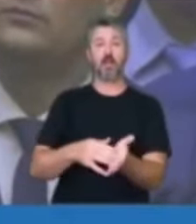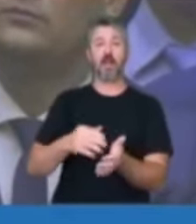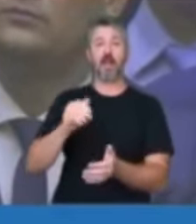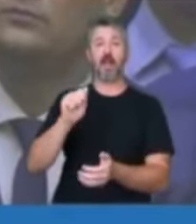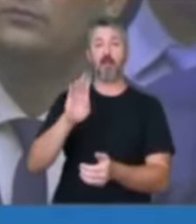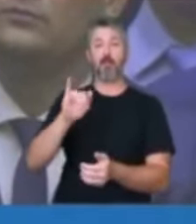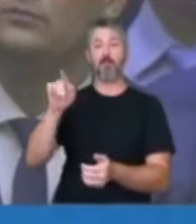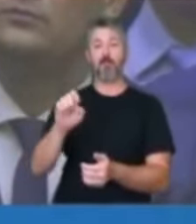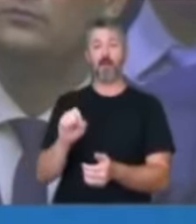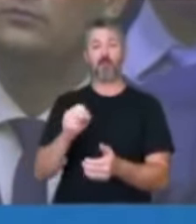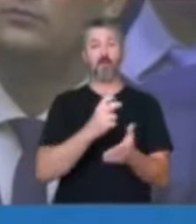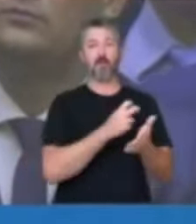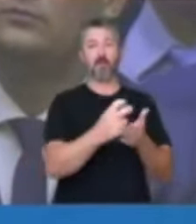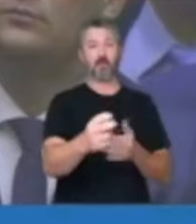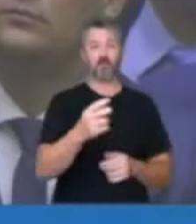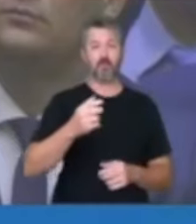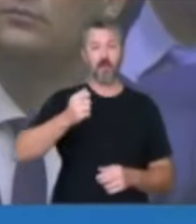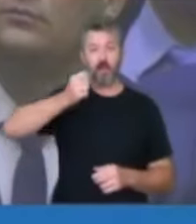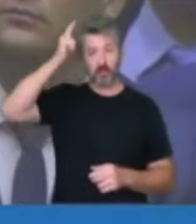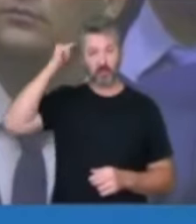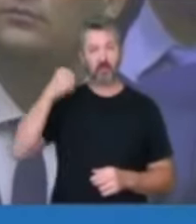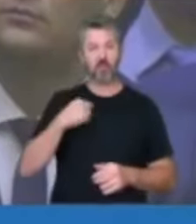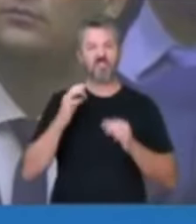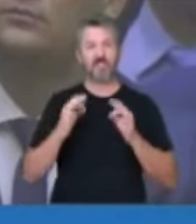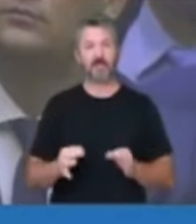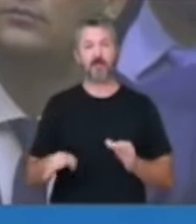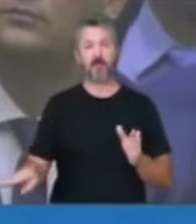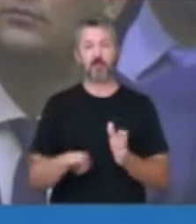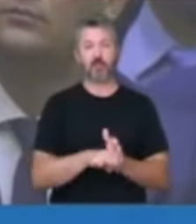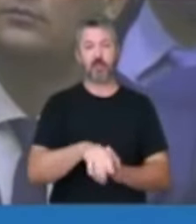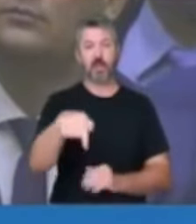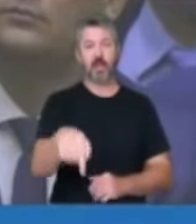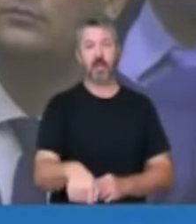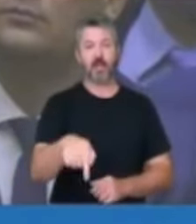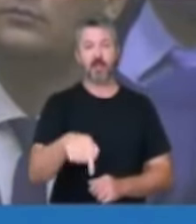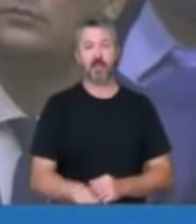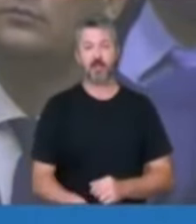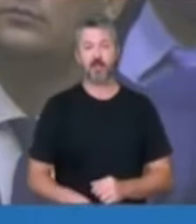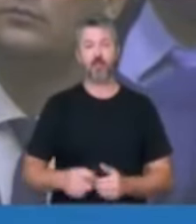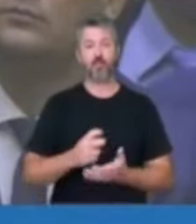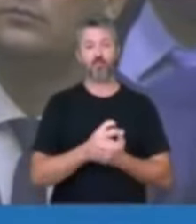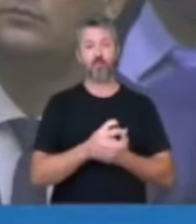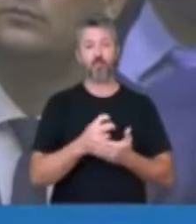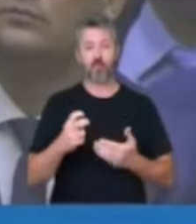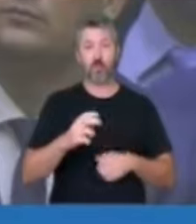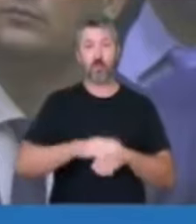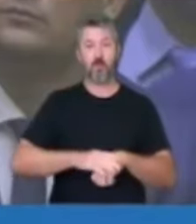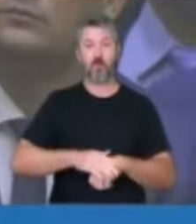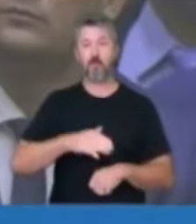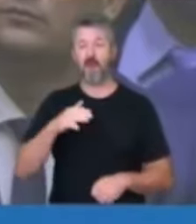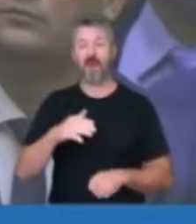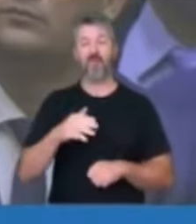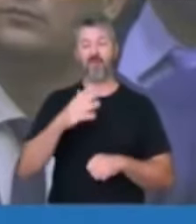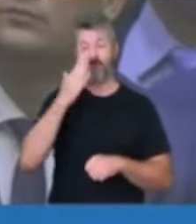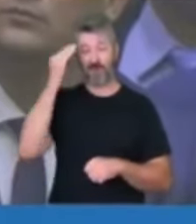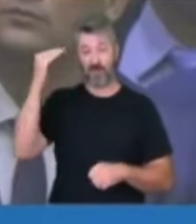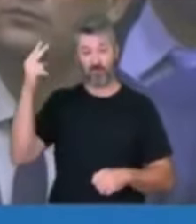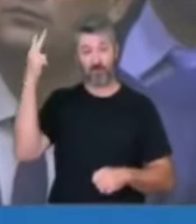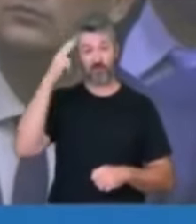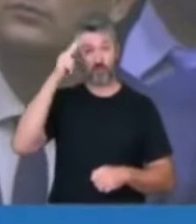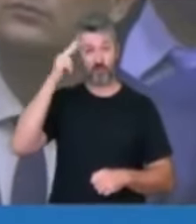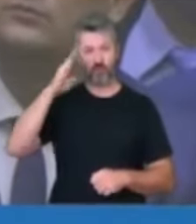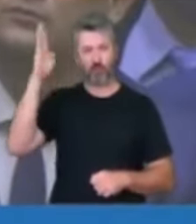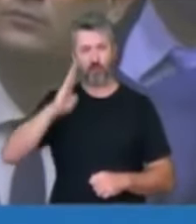impeachment de Alexandre de Moraes que eu tenho certeza chegará nessa casa como o impeach mais popular da história deste